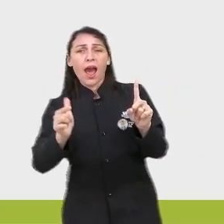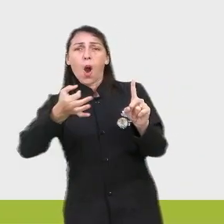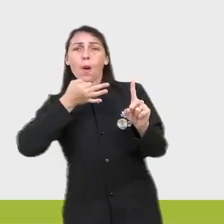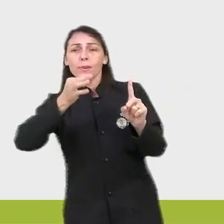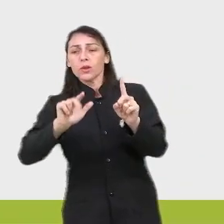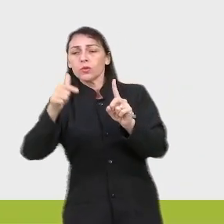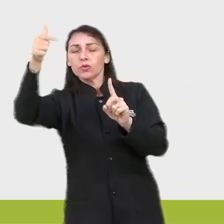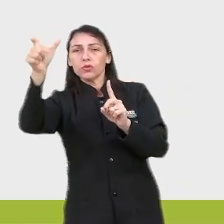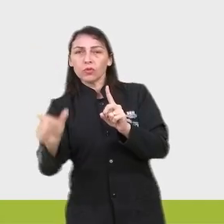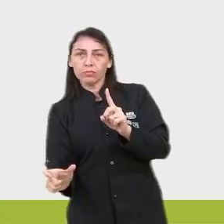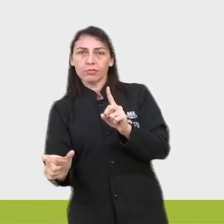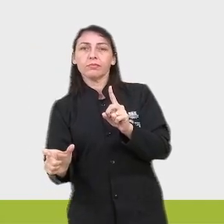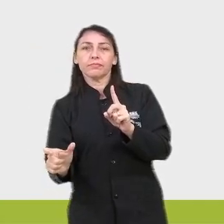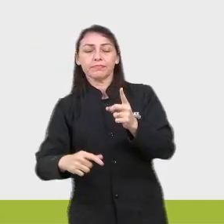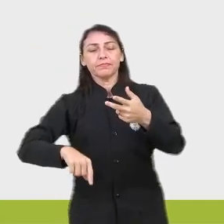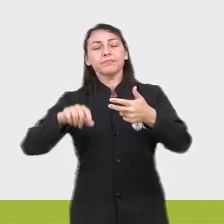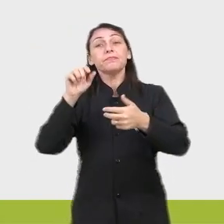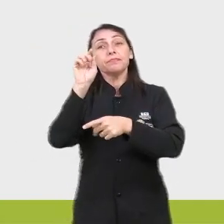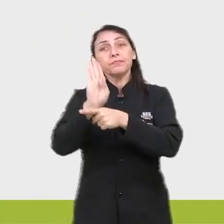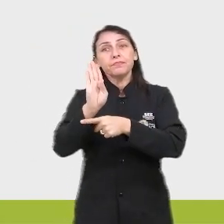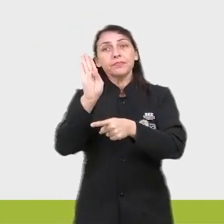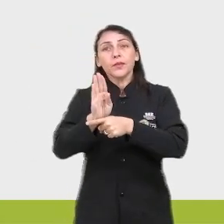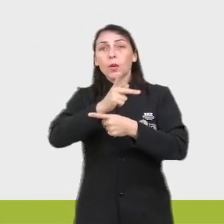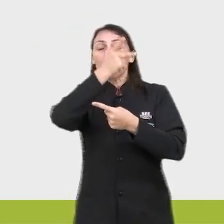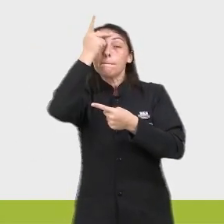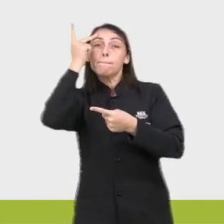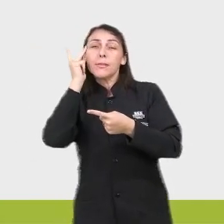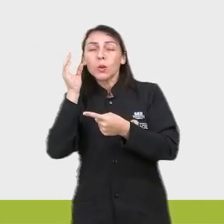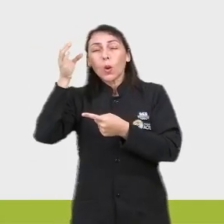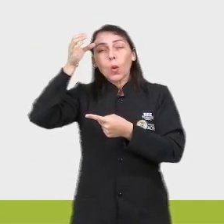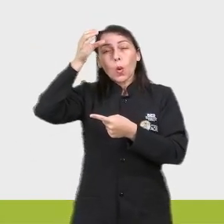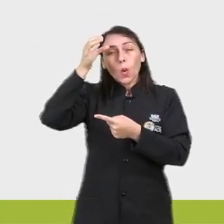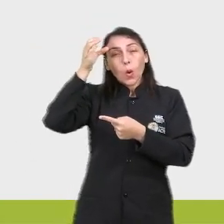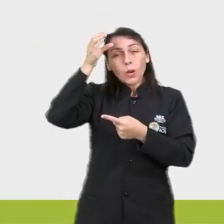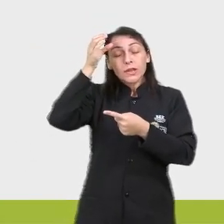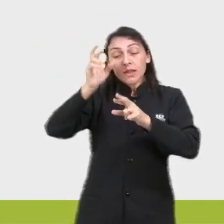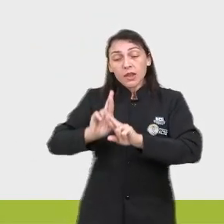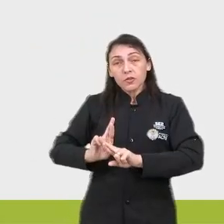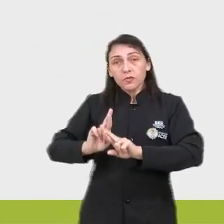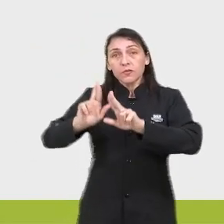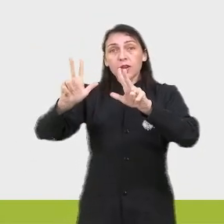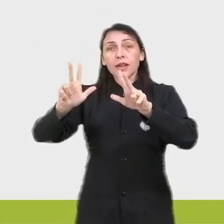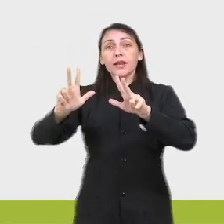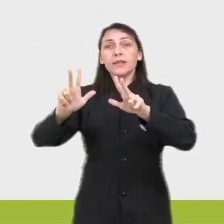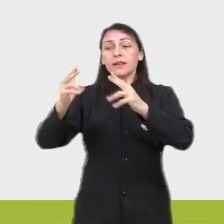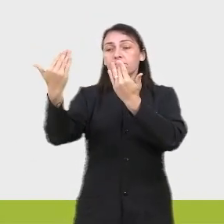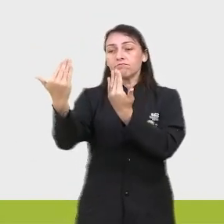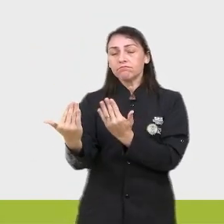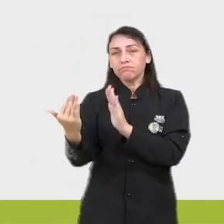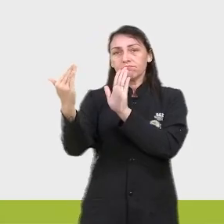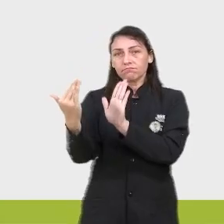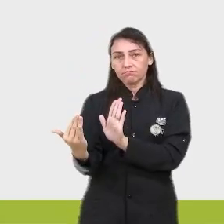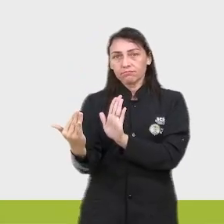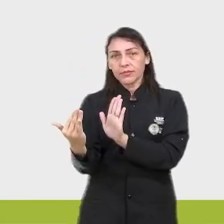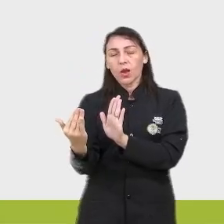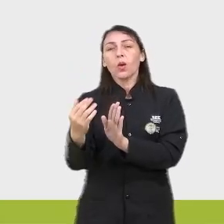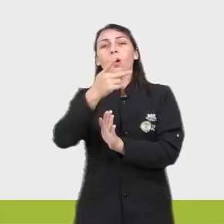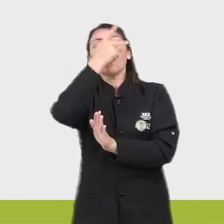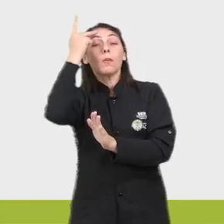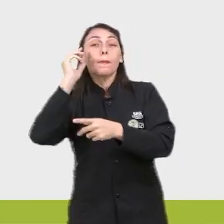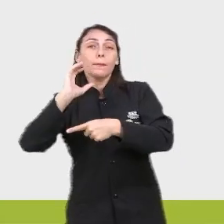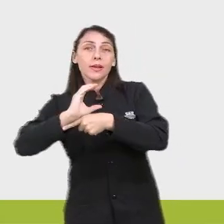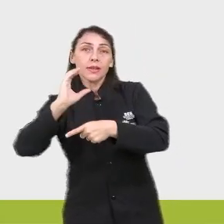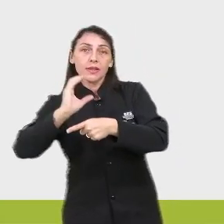das demais, como uma pessoa consciente de sua diferença perante as outras, como uma